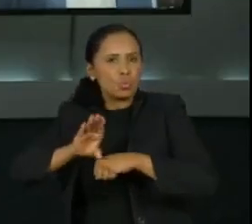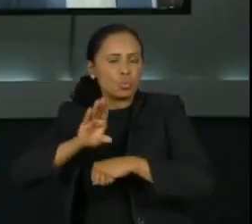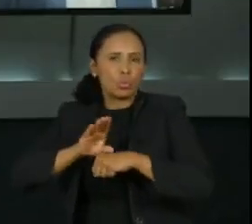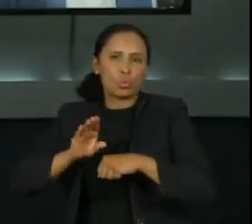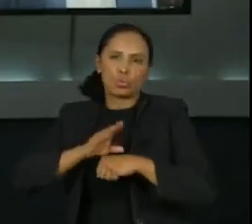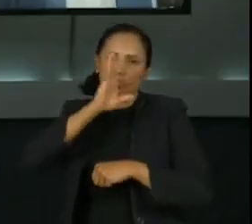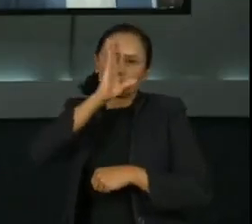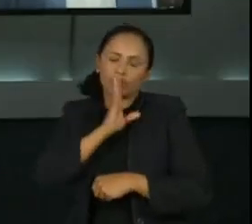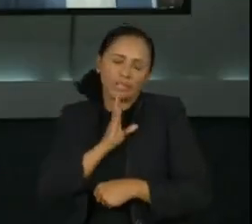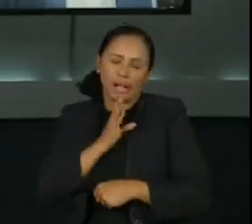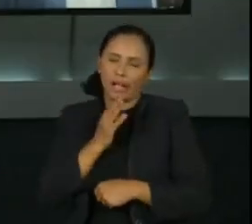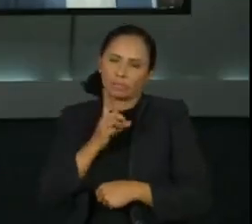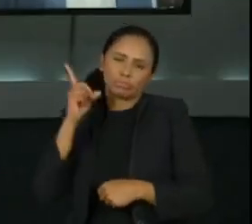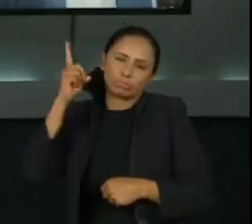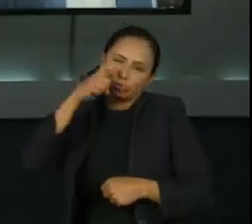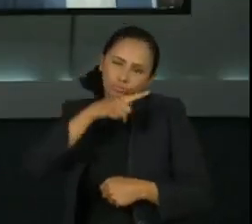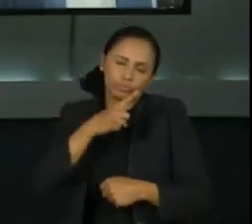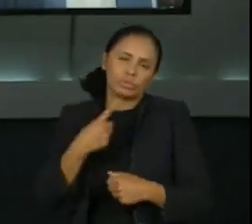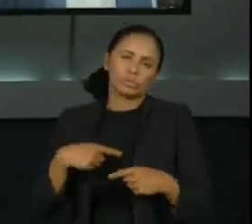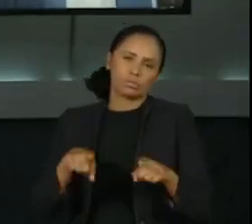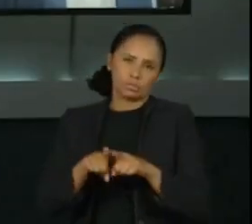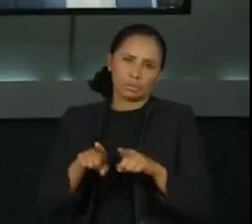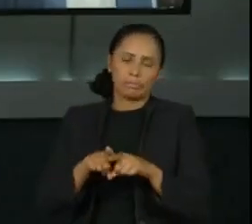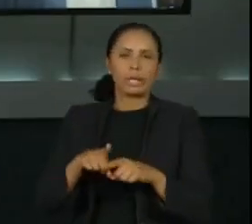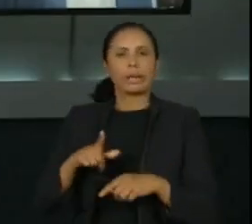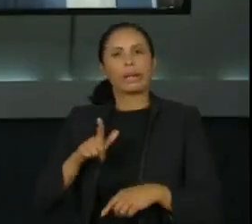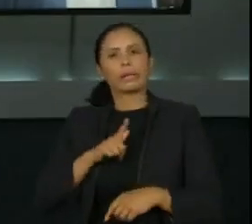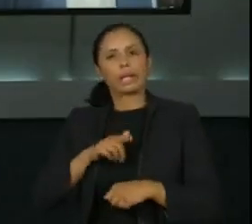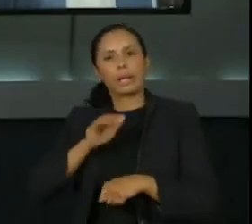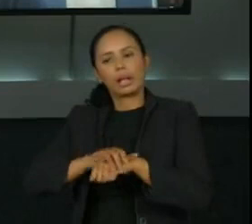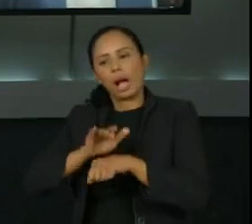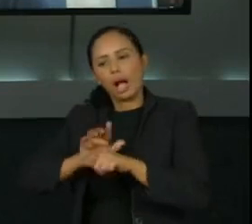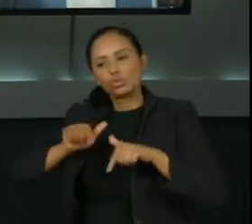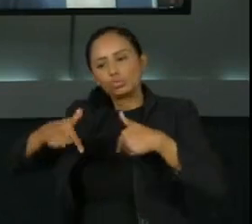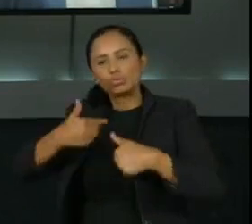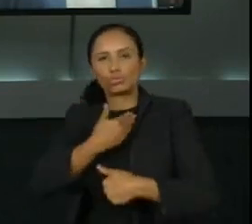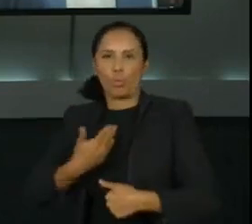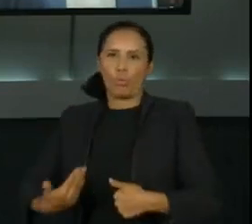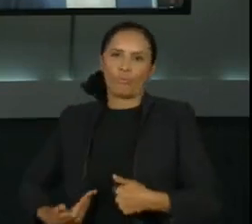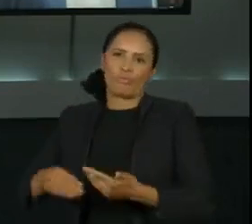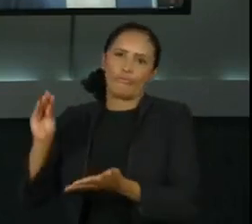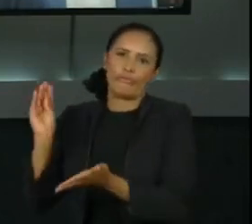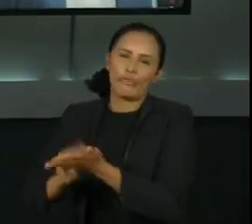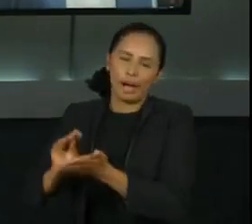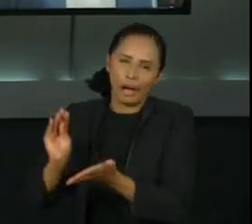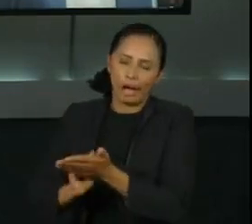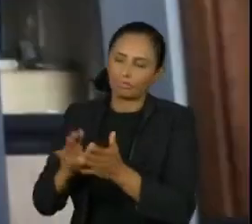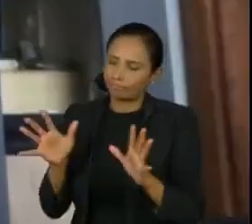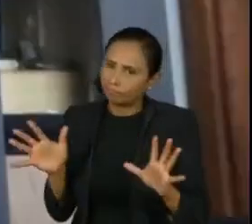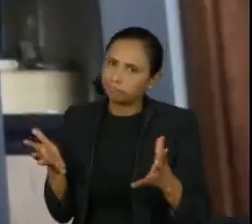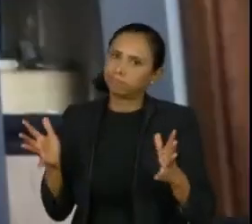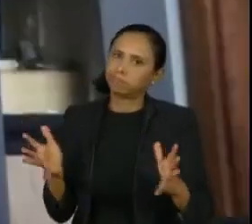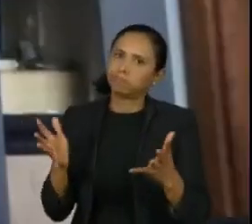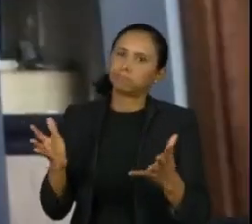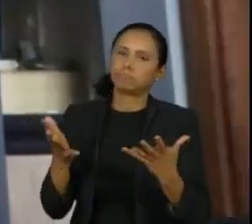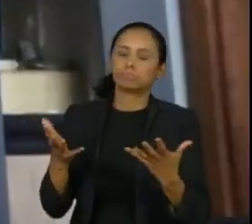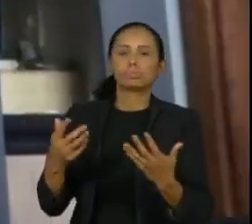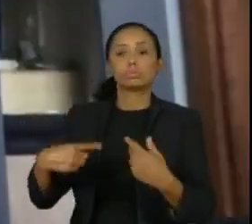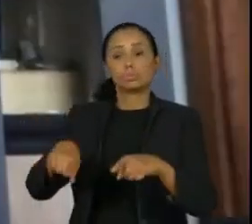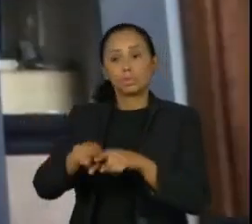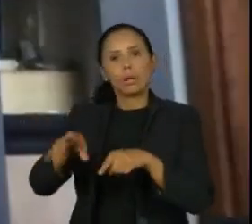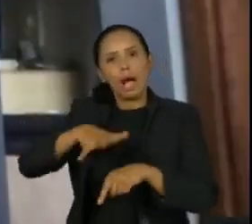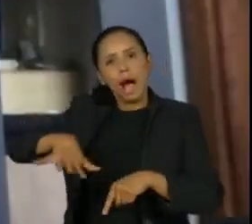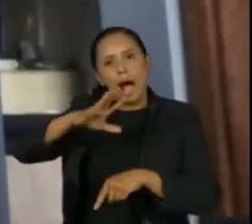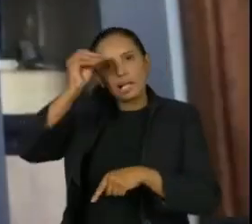uma grande diminuição de políticas públicas, não só para a educação como para a cultura. Há um pouco